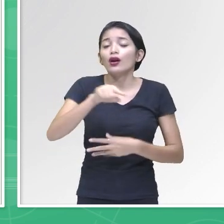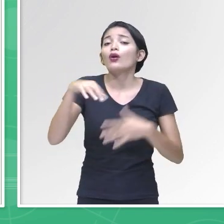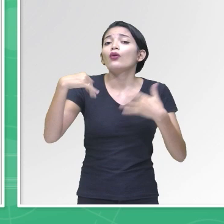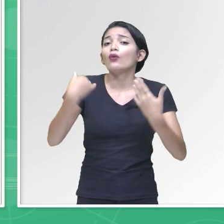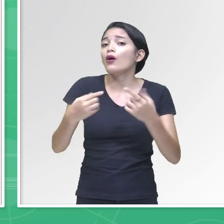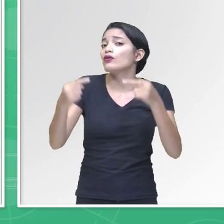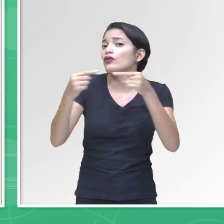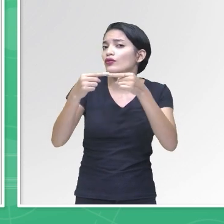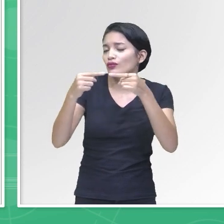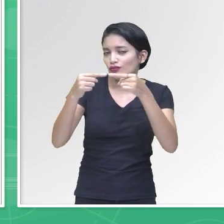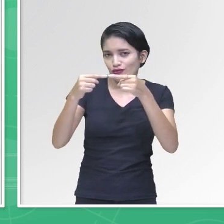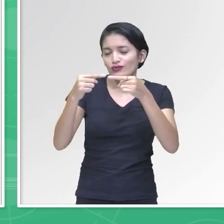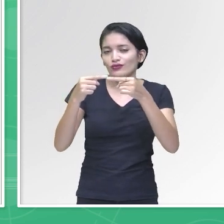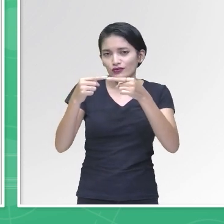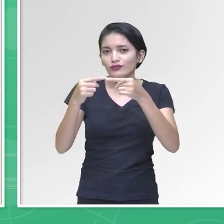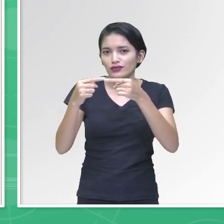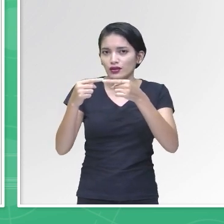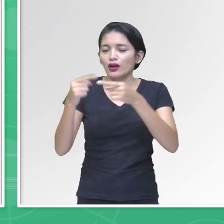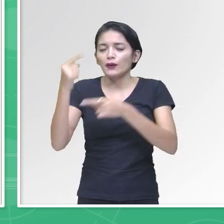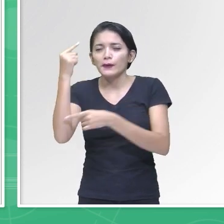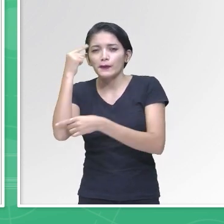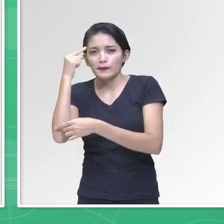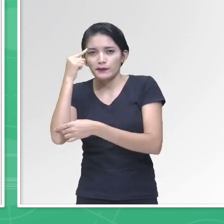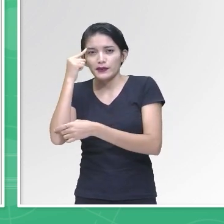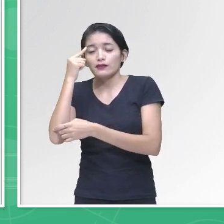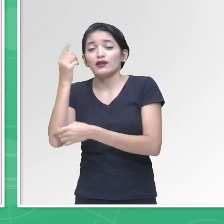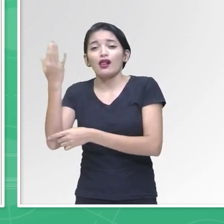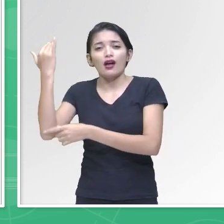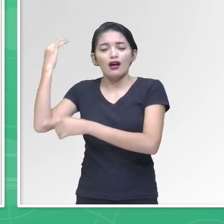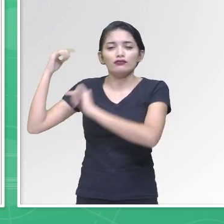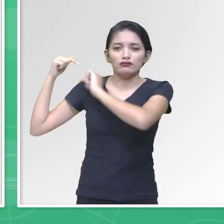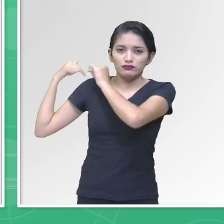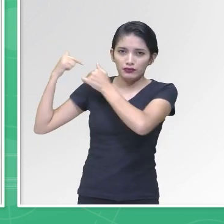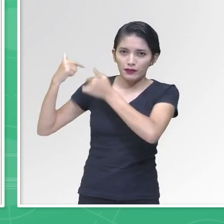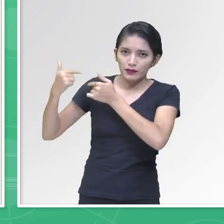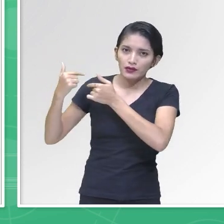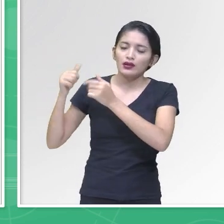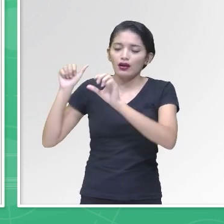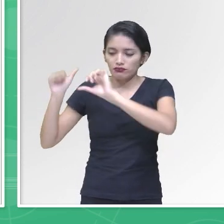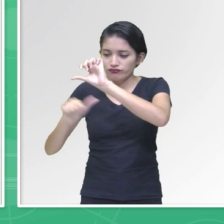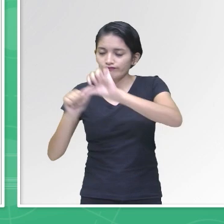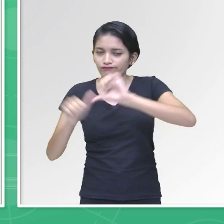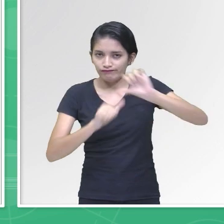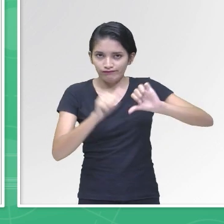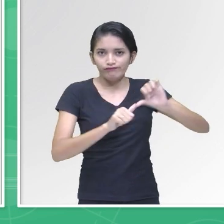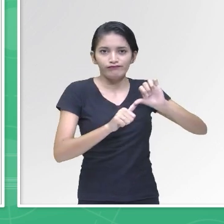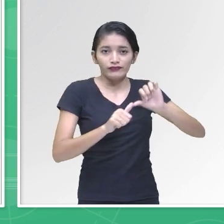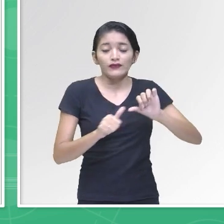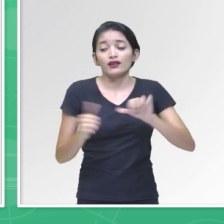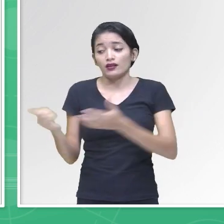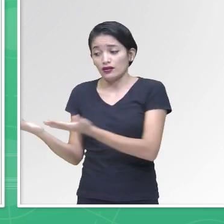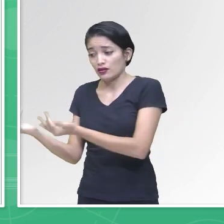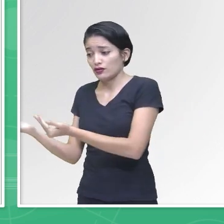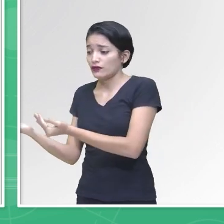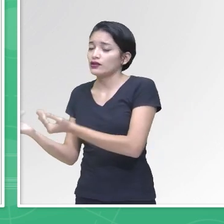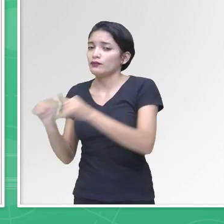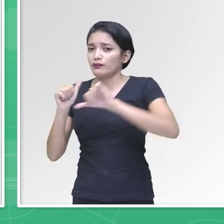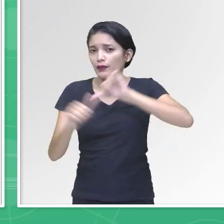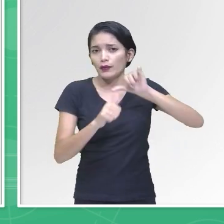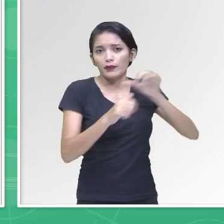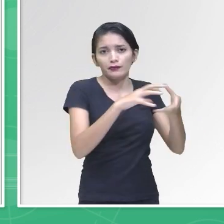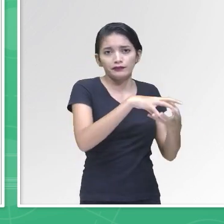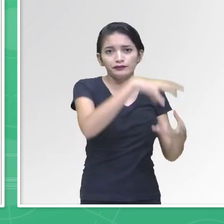que corresponde à perspectiva tradicional de transição da juventude para a vida